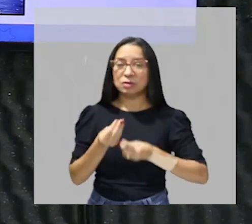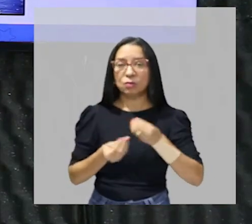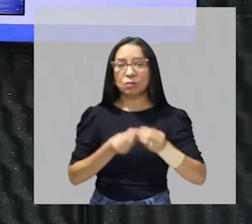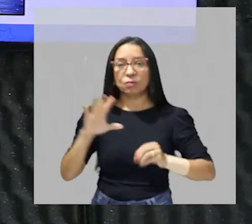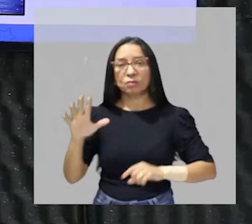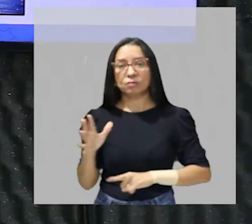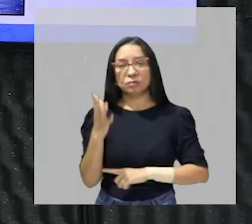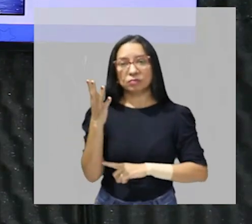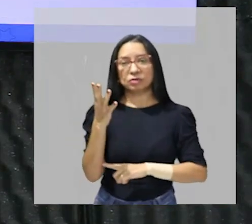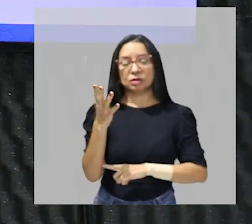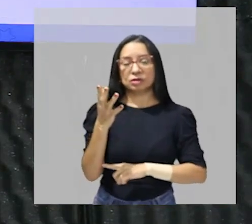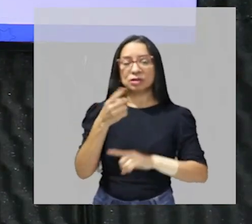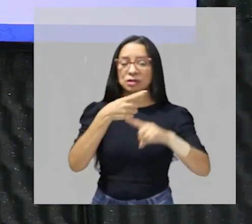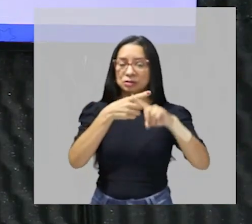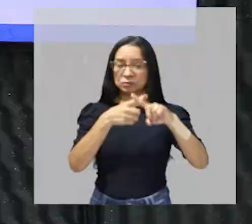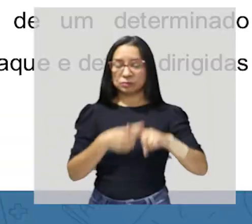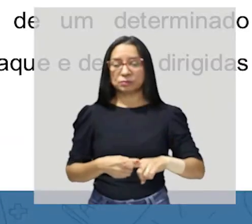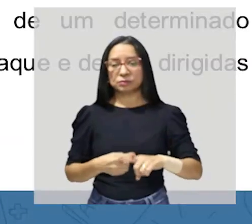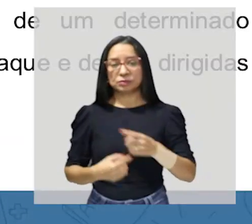disputas.